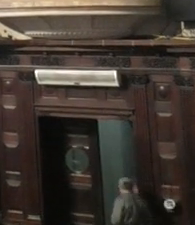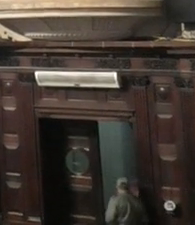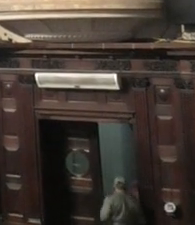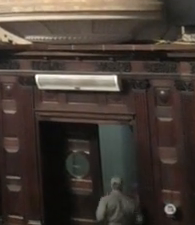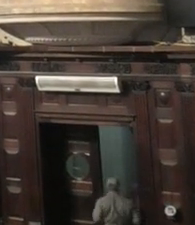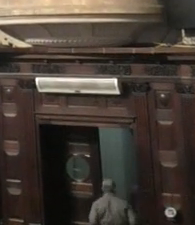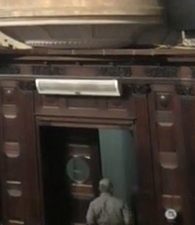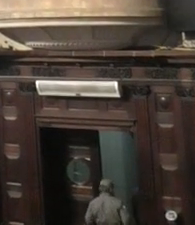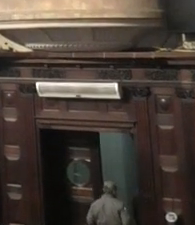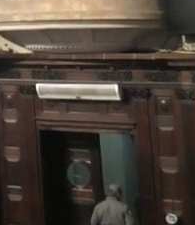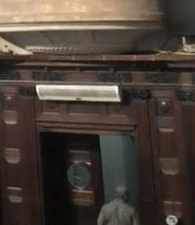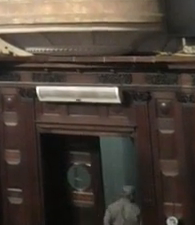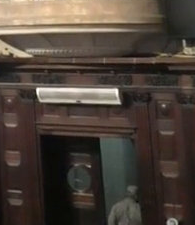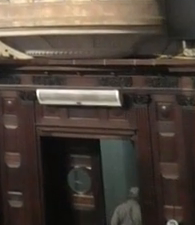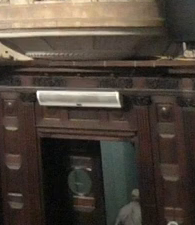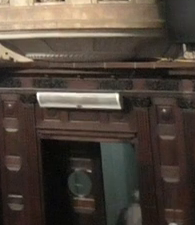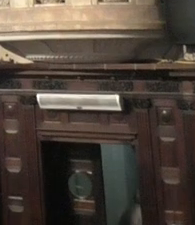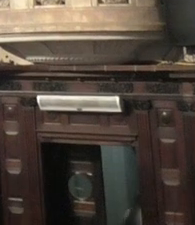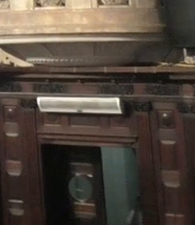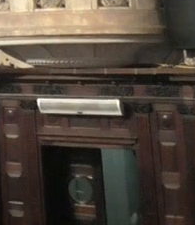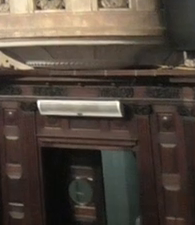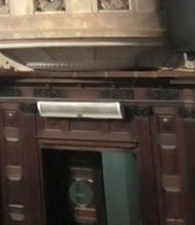E aí